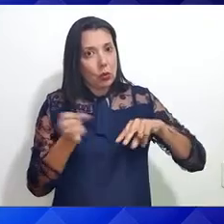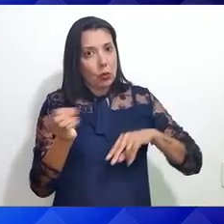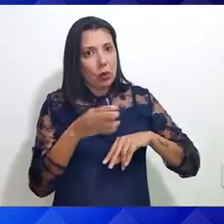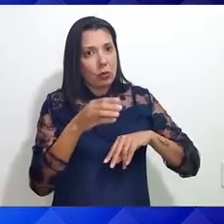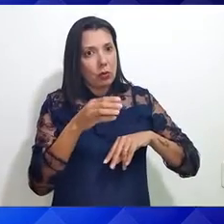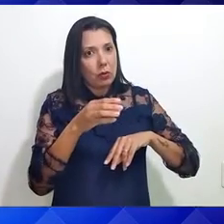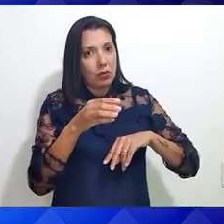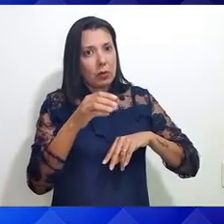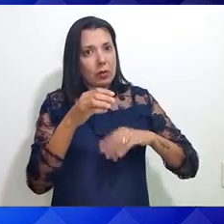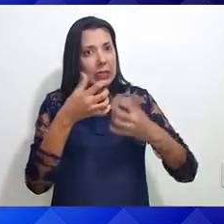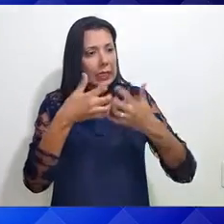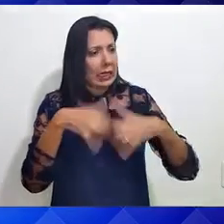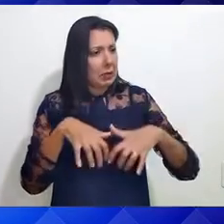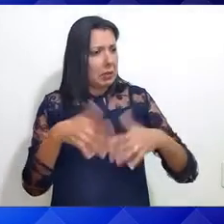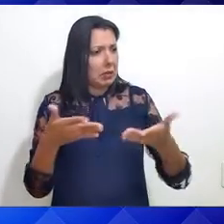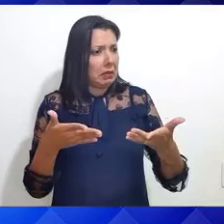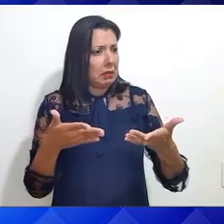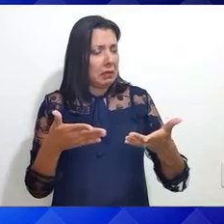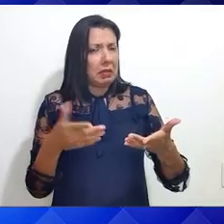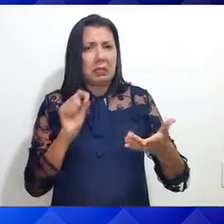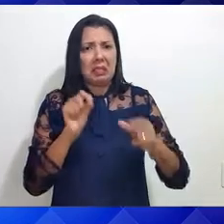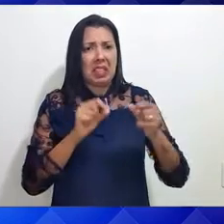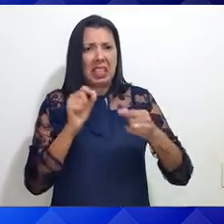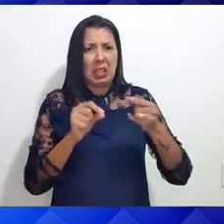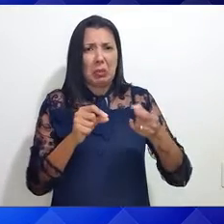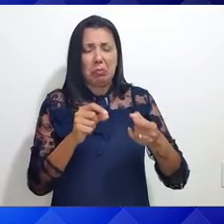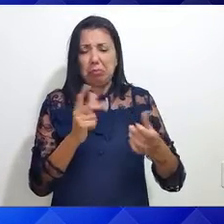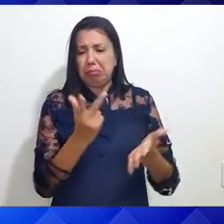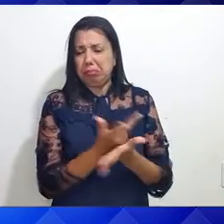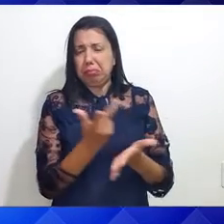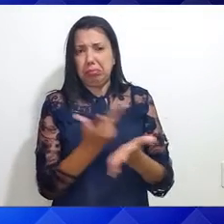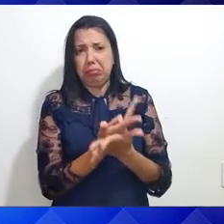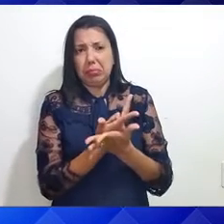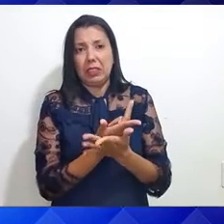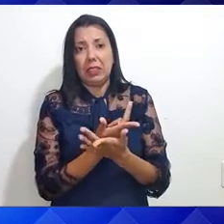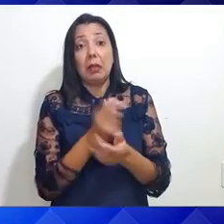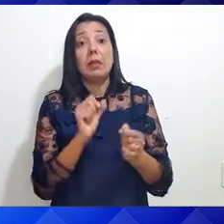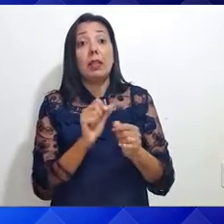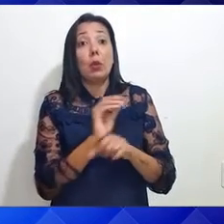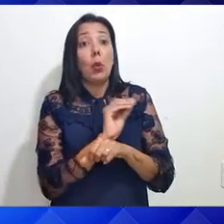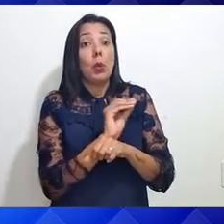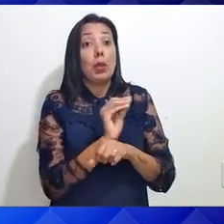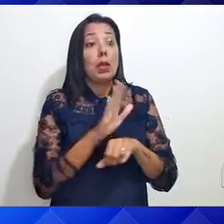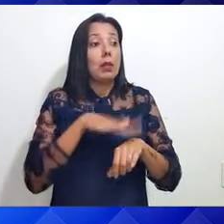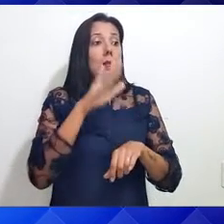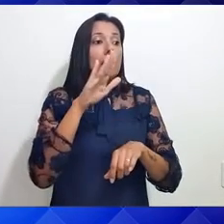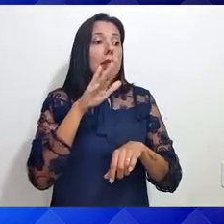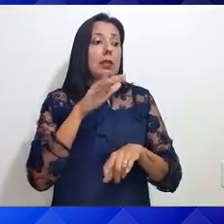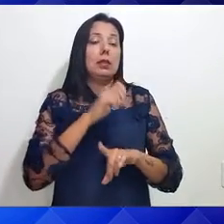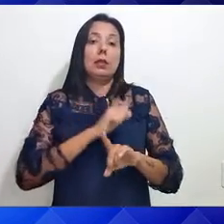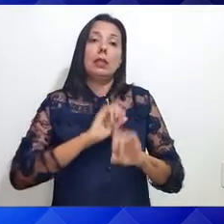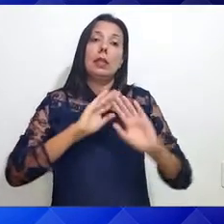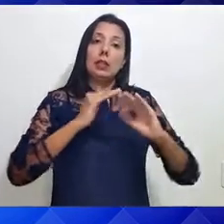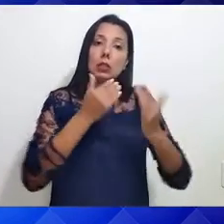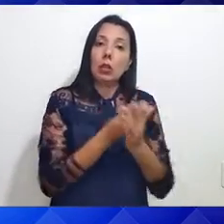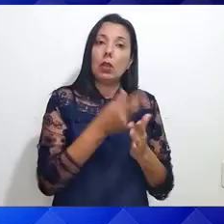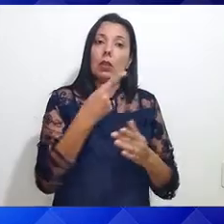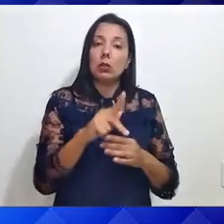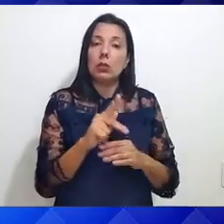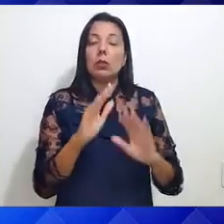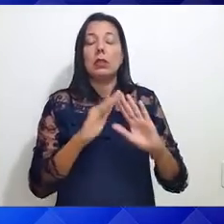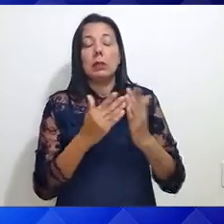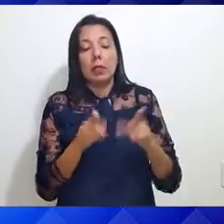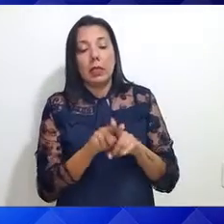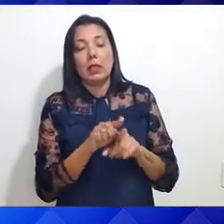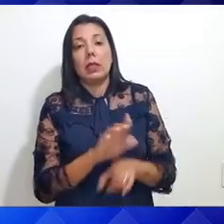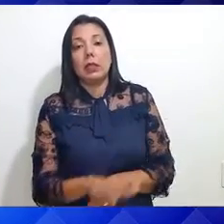40 segundos de cada uma de vocês, começando então, dessa vez com a Thelma, e depois a Ana, e depois a Mônica.